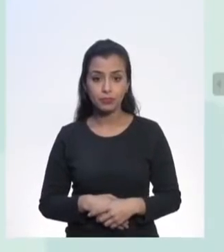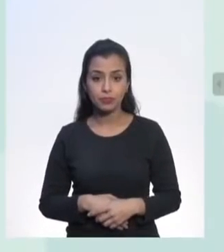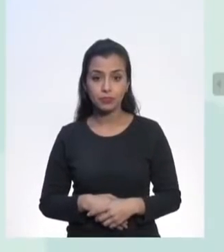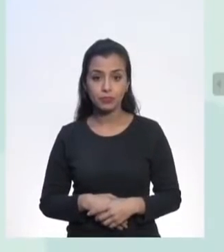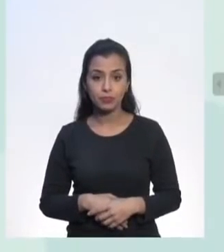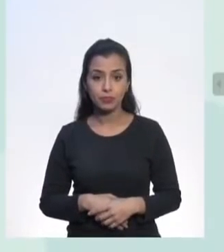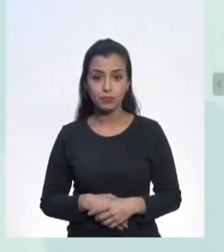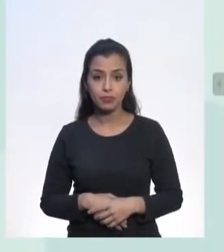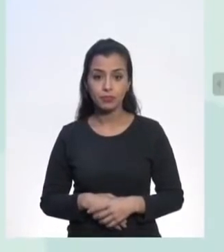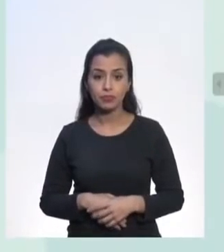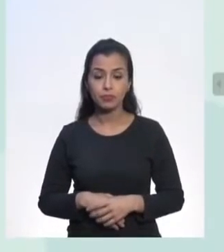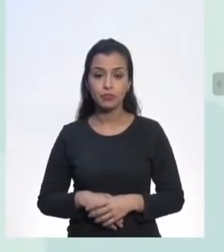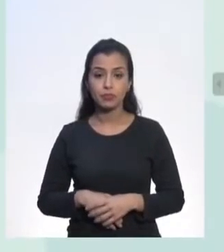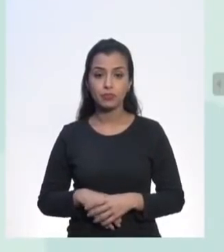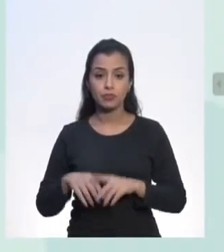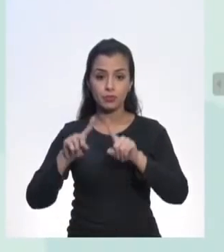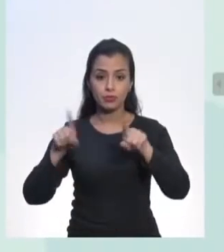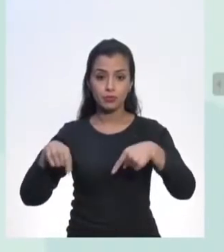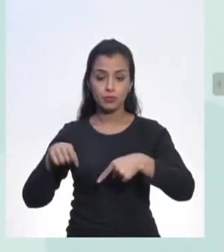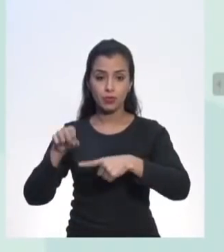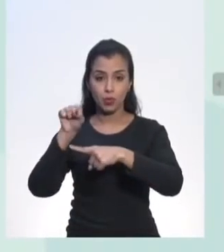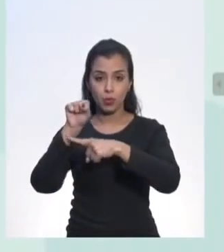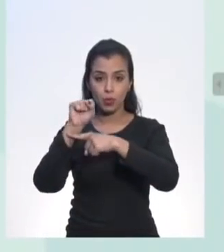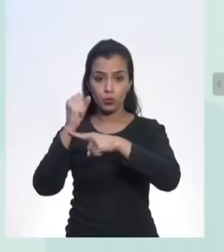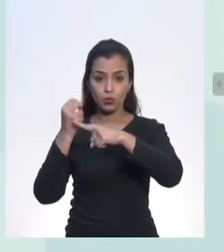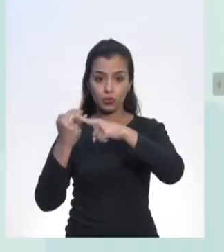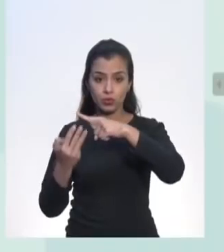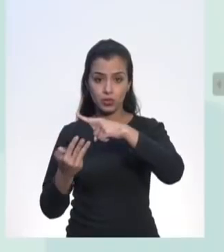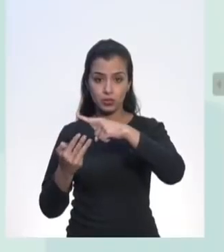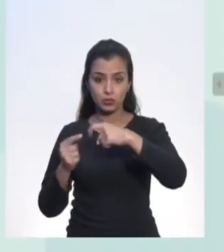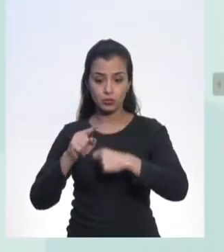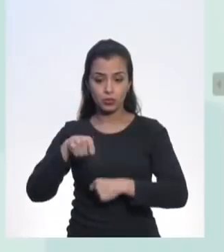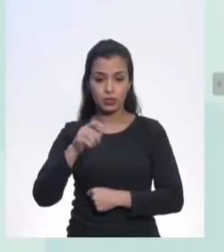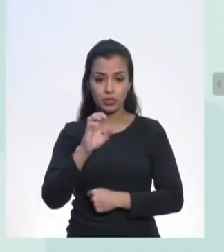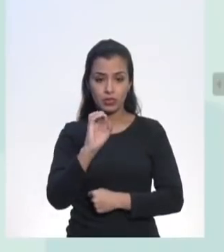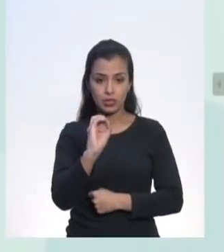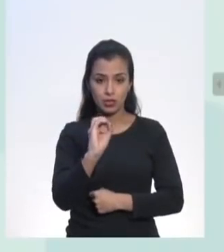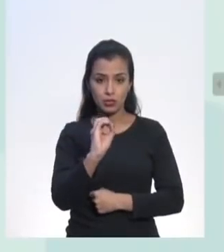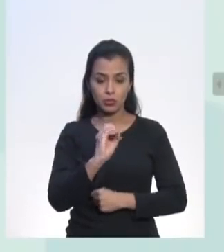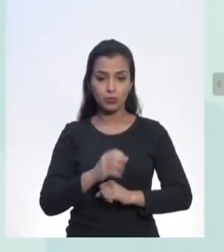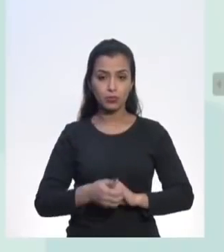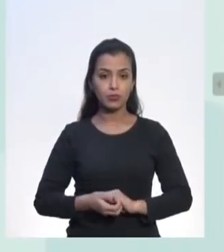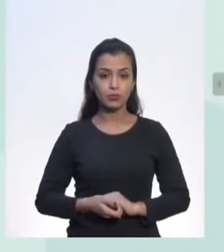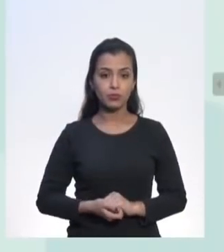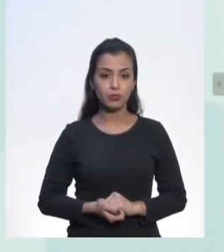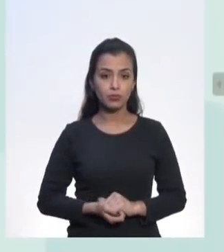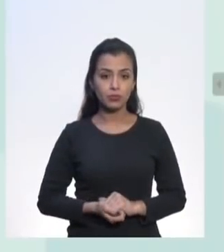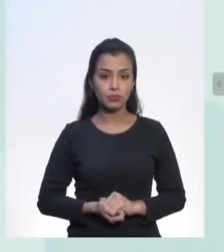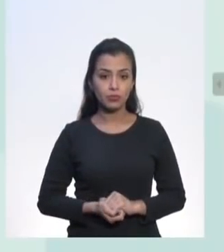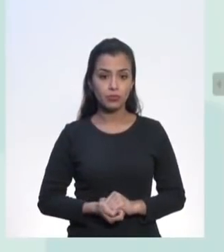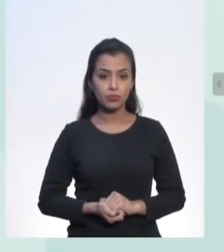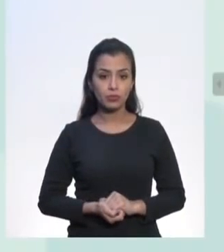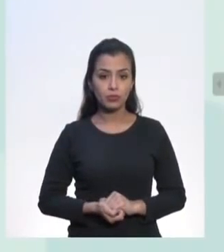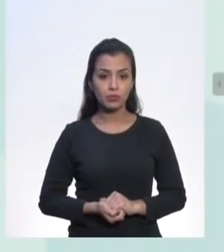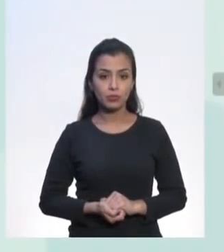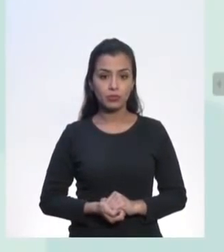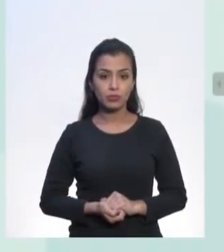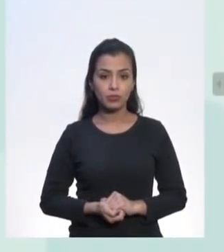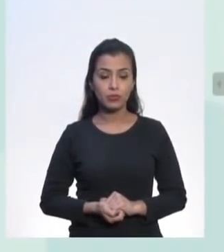ponto 8 terços com 0. Na segunda raiz, eu vou usar o sinal